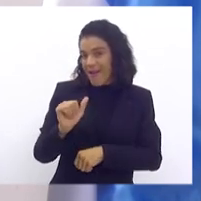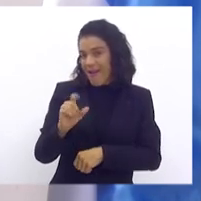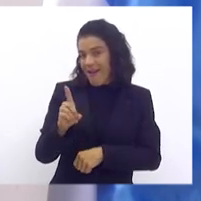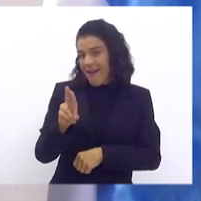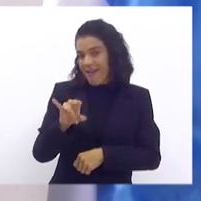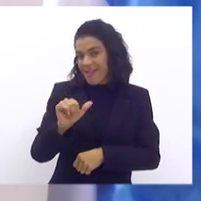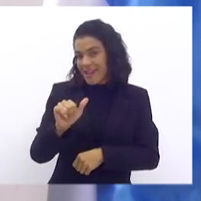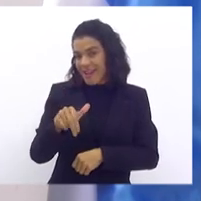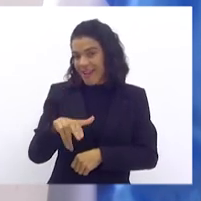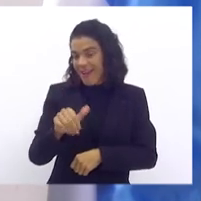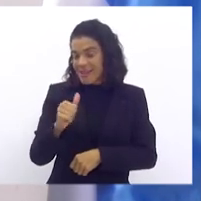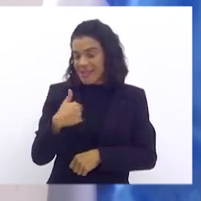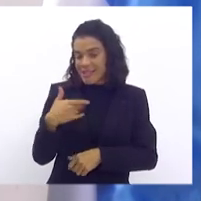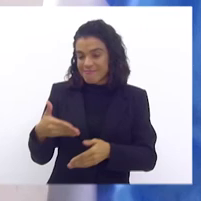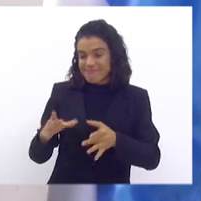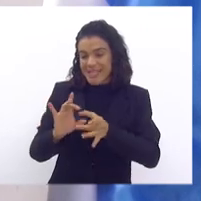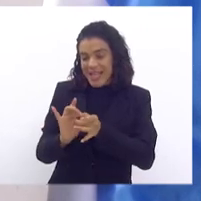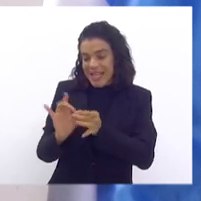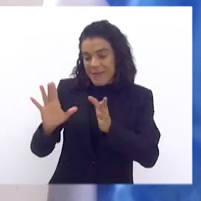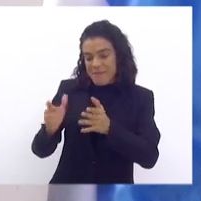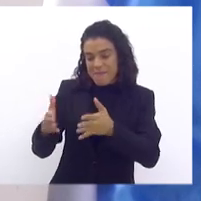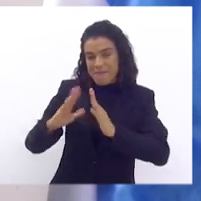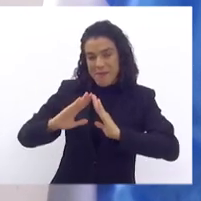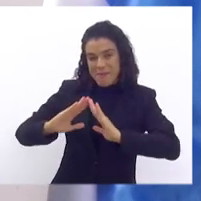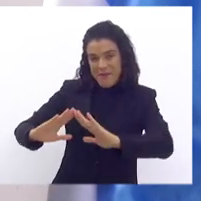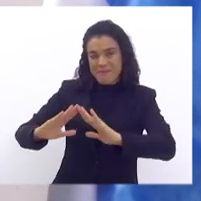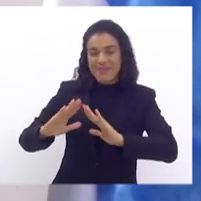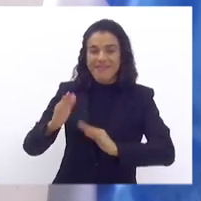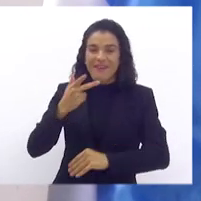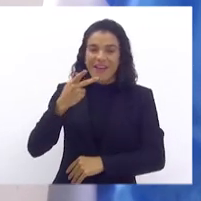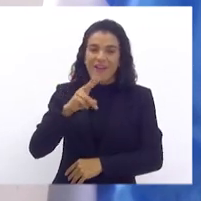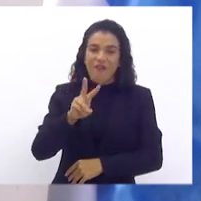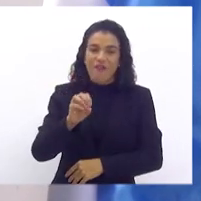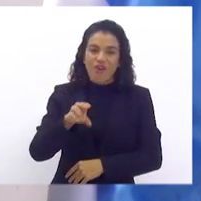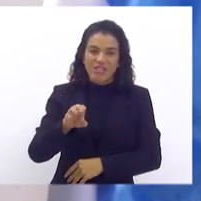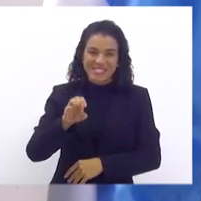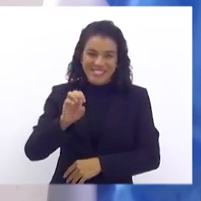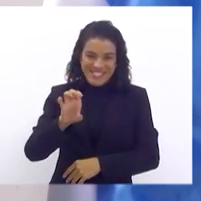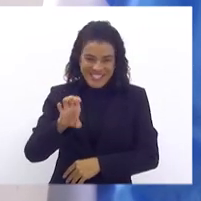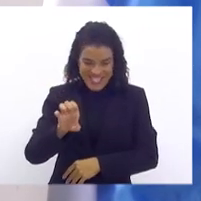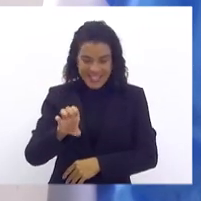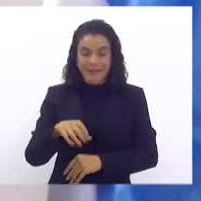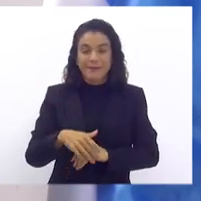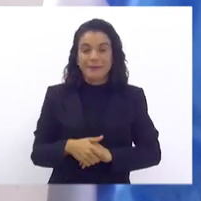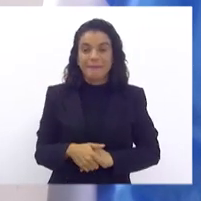falar você, foi alçada aí ao cargo de desembargadora.